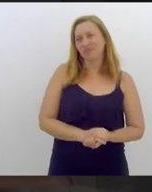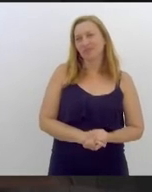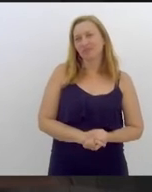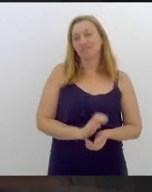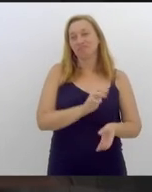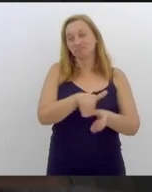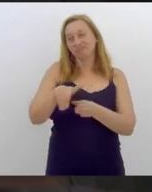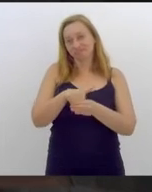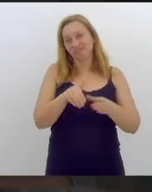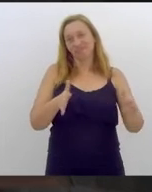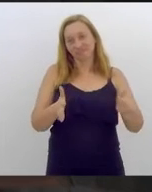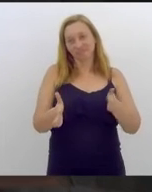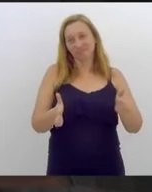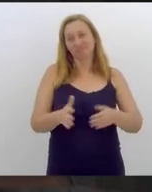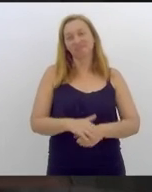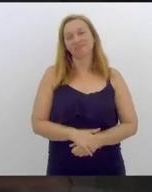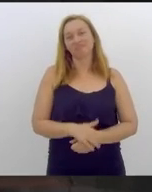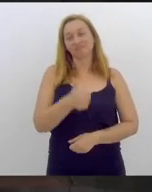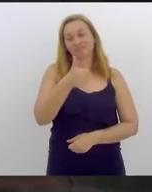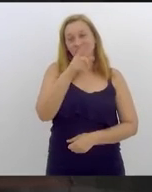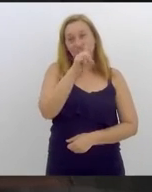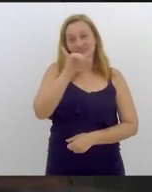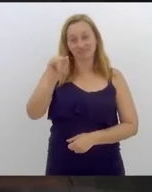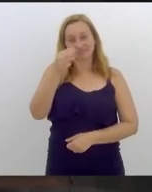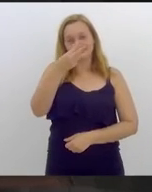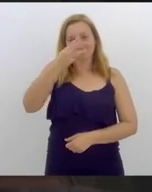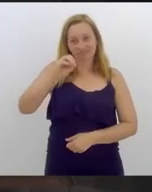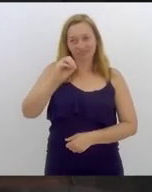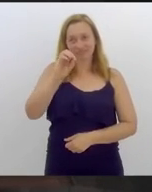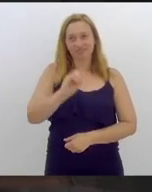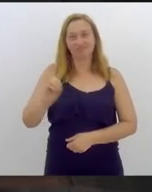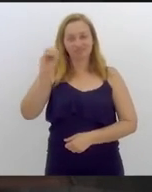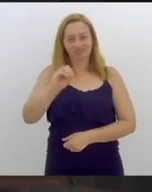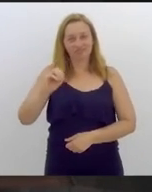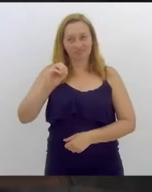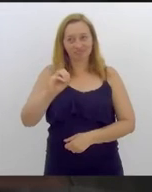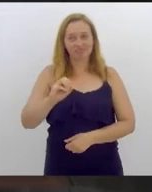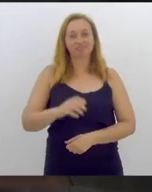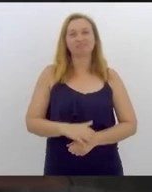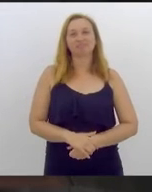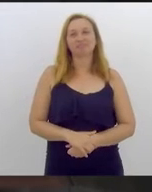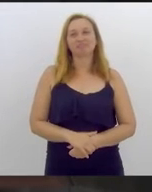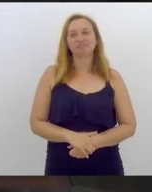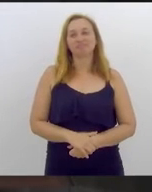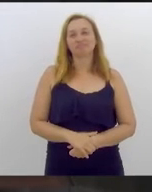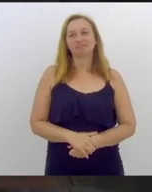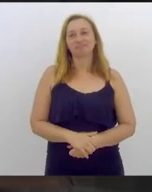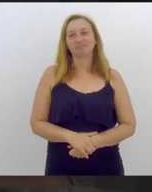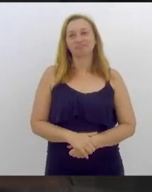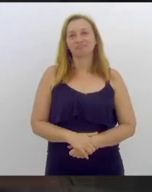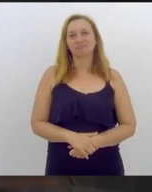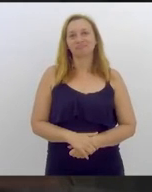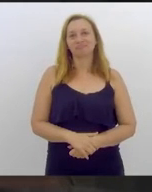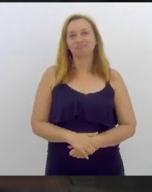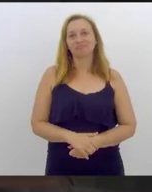da eleição do dia 30 de outubro do segundo turno e